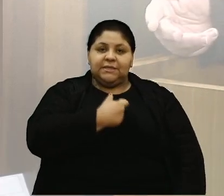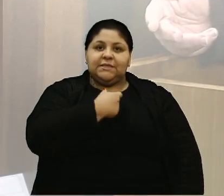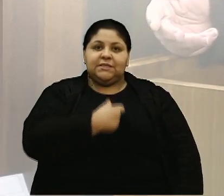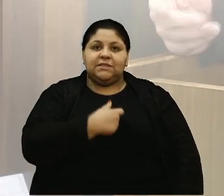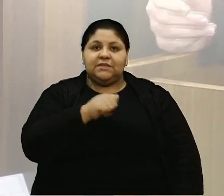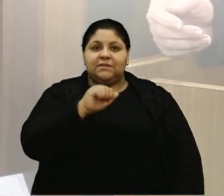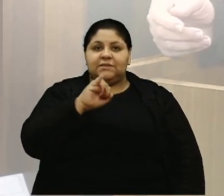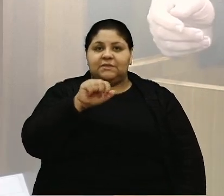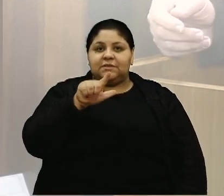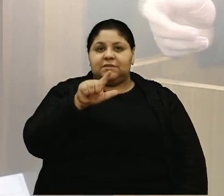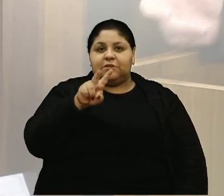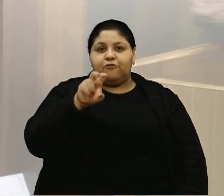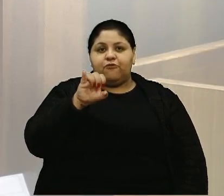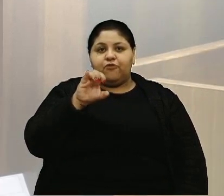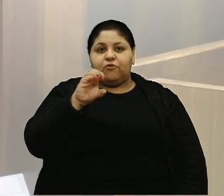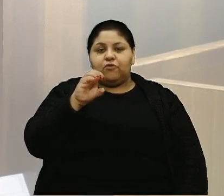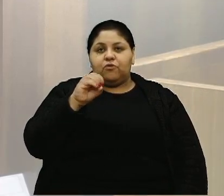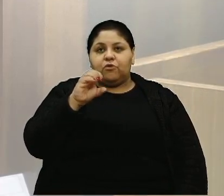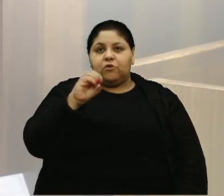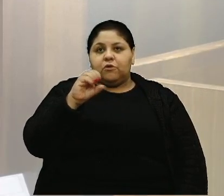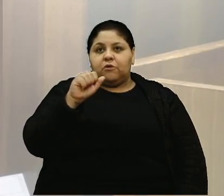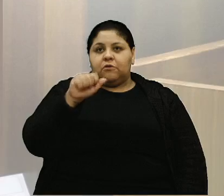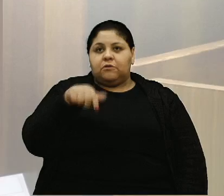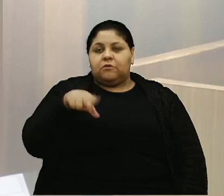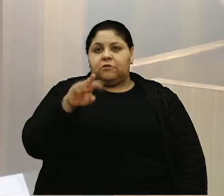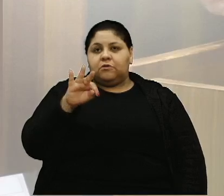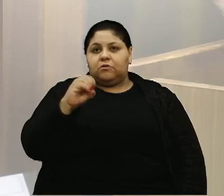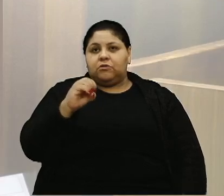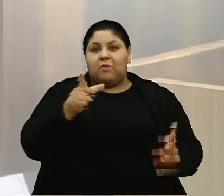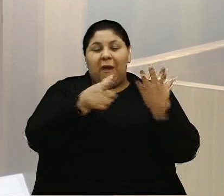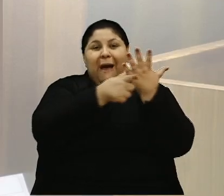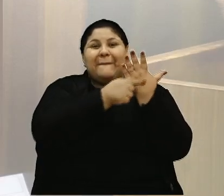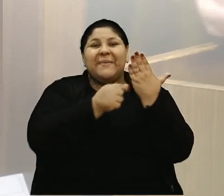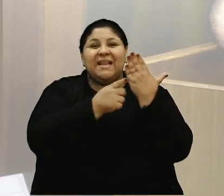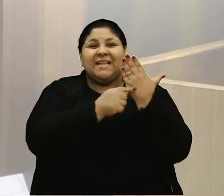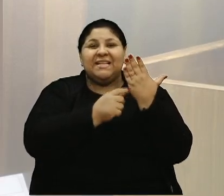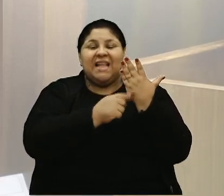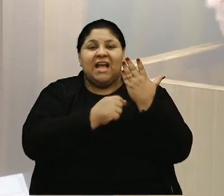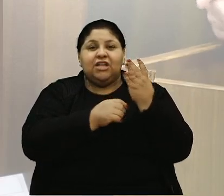programa Silvio Santos da época, pela sua habilidade em manejar com as